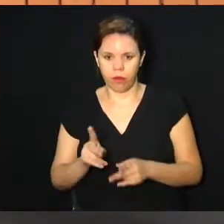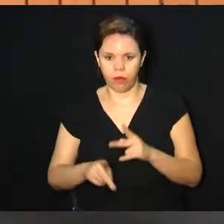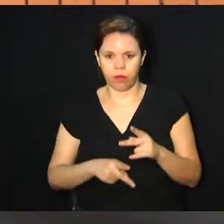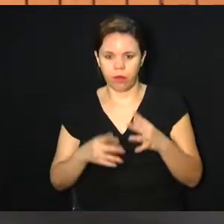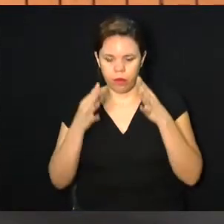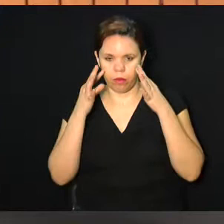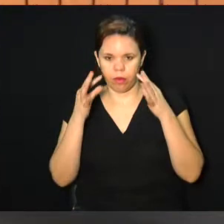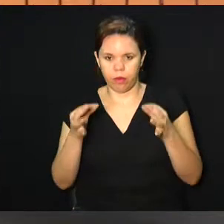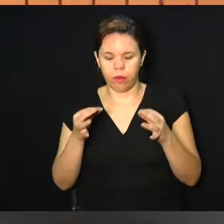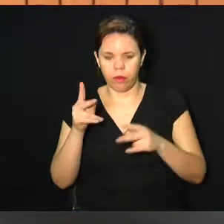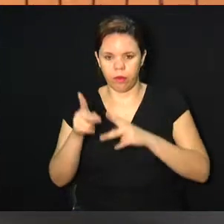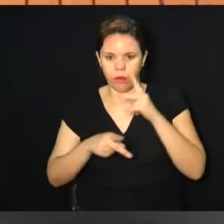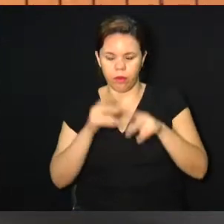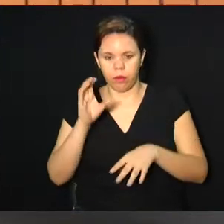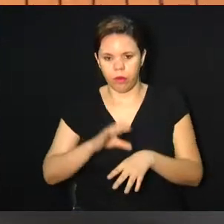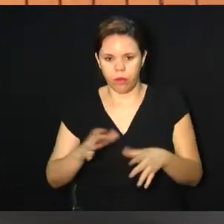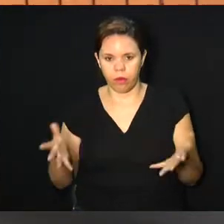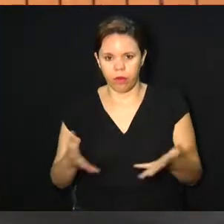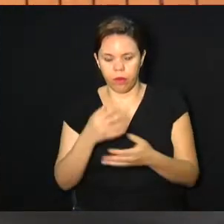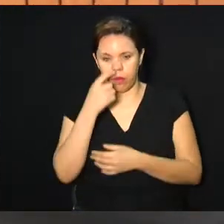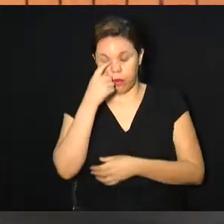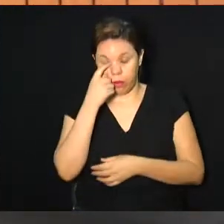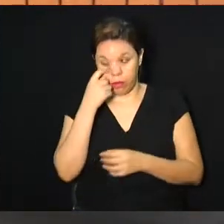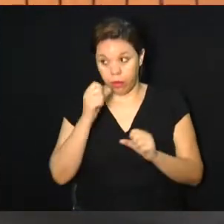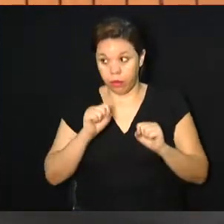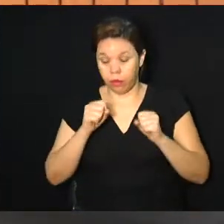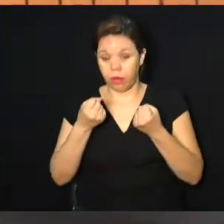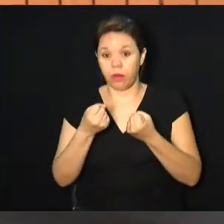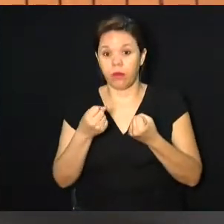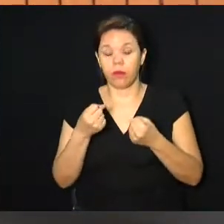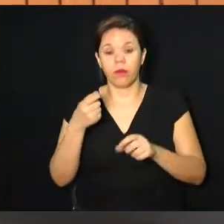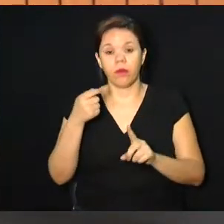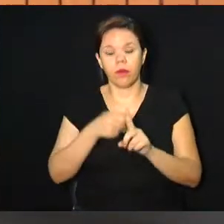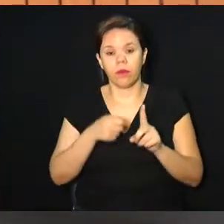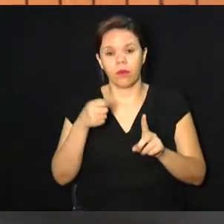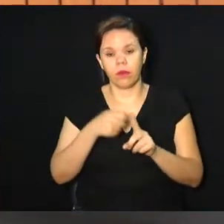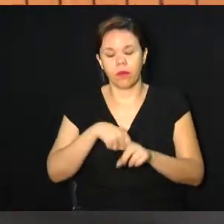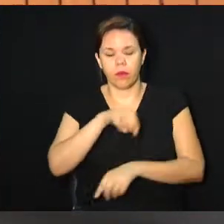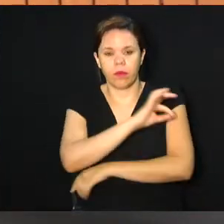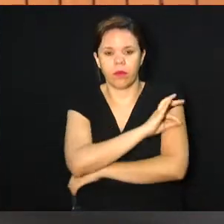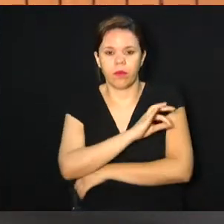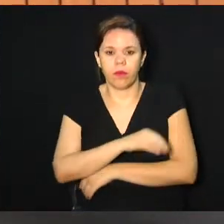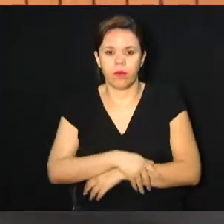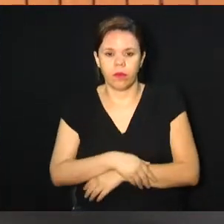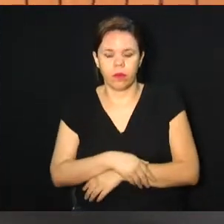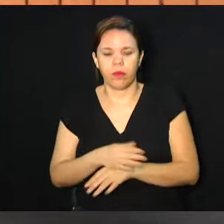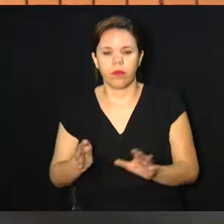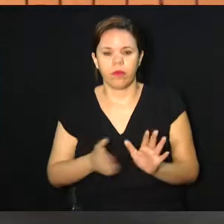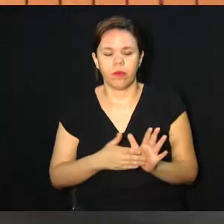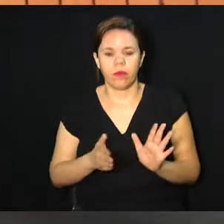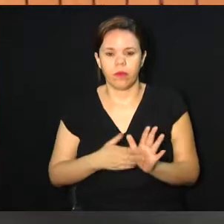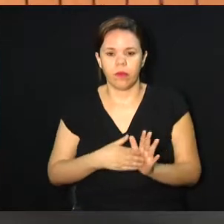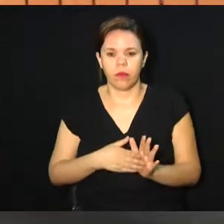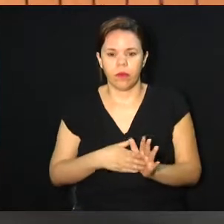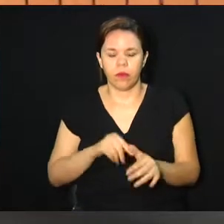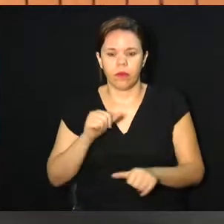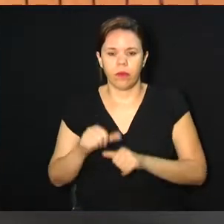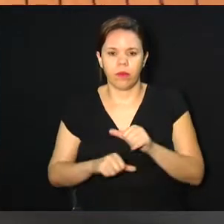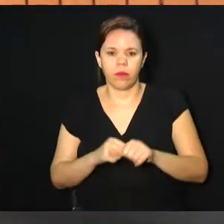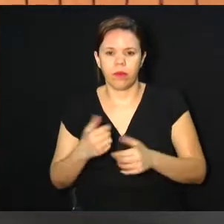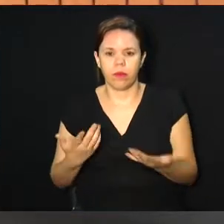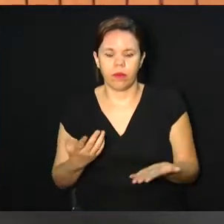população, ela tem contribuições e vai fortalecer só a política pública que a Prefeitura está propondo, seja alterando,